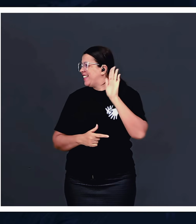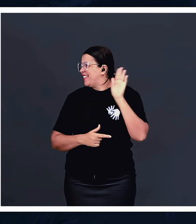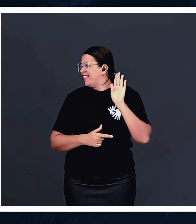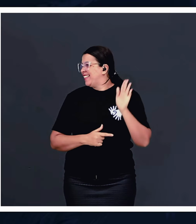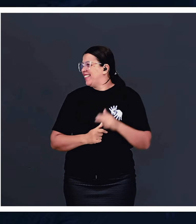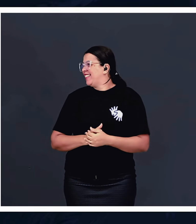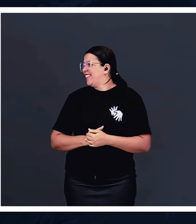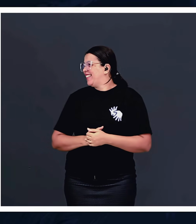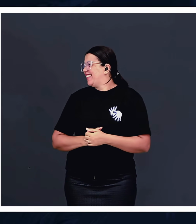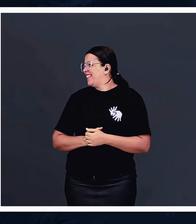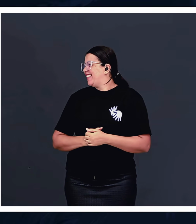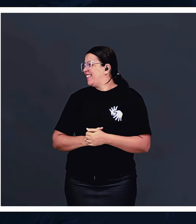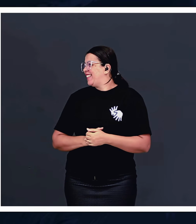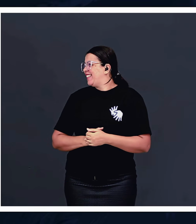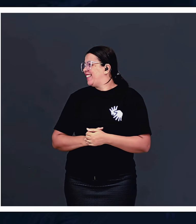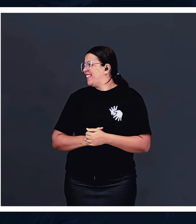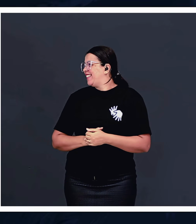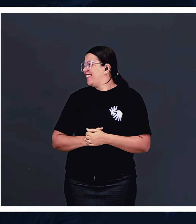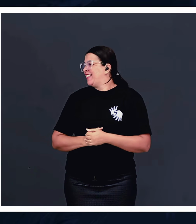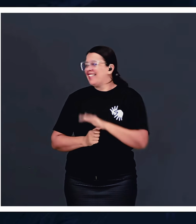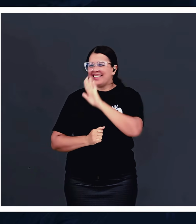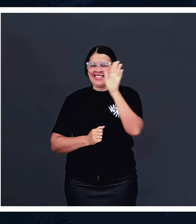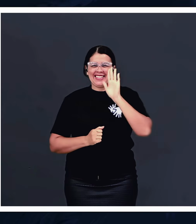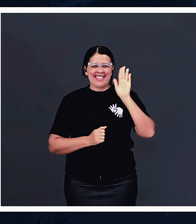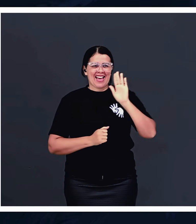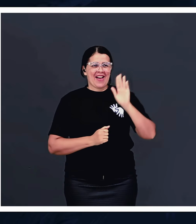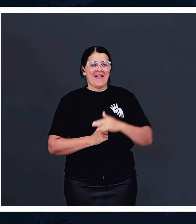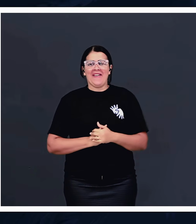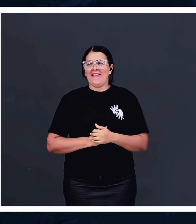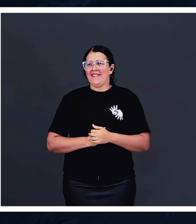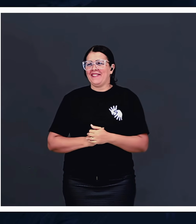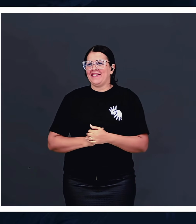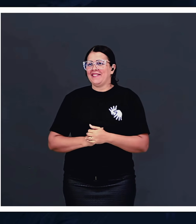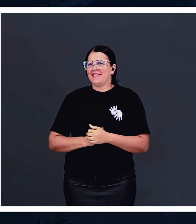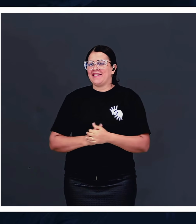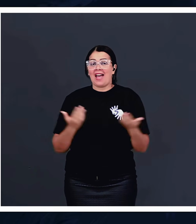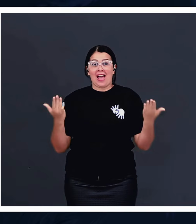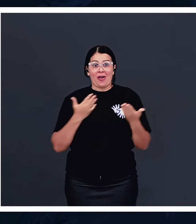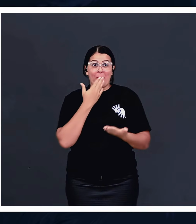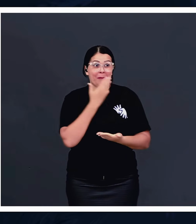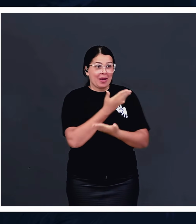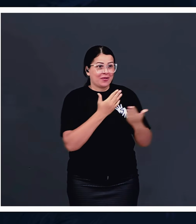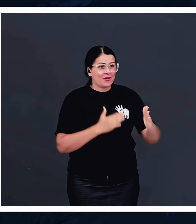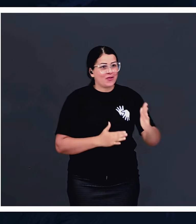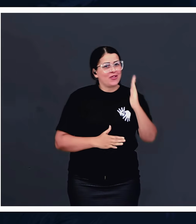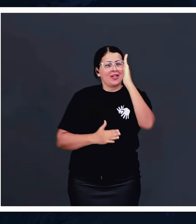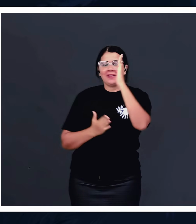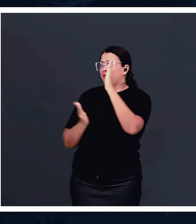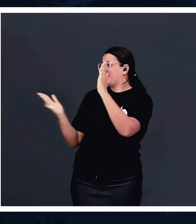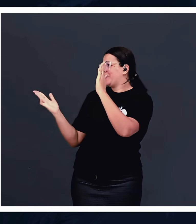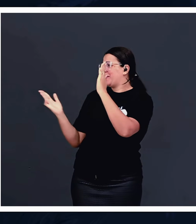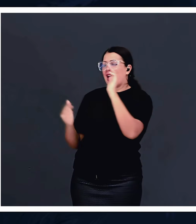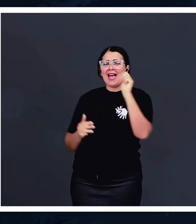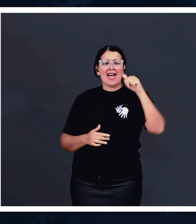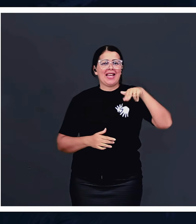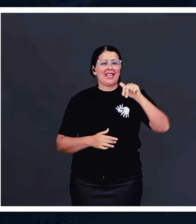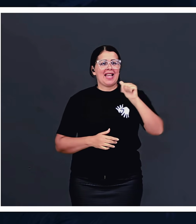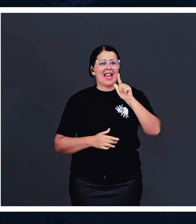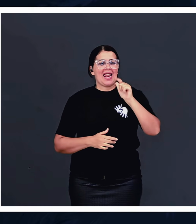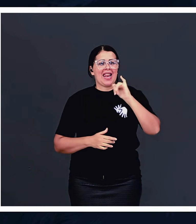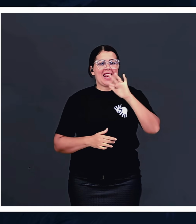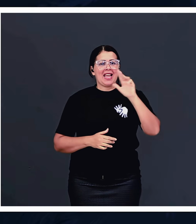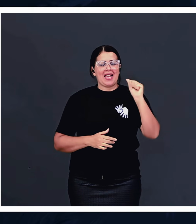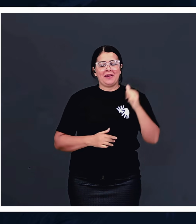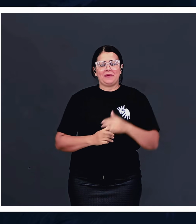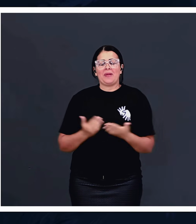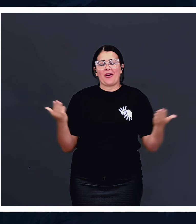Tchau. Todo mundo dá tchau para você. Estende a tua mão para cá. Vamos orar pela Ana Lia. Oh,